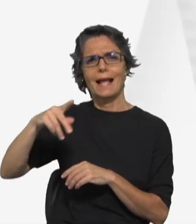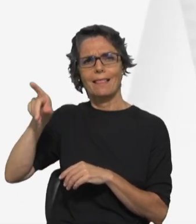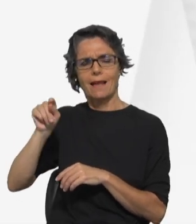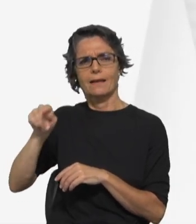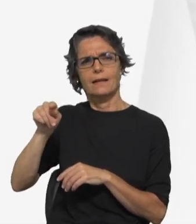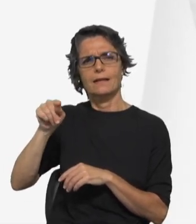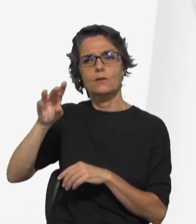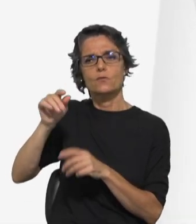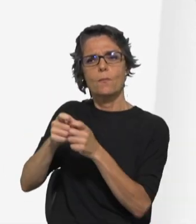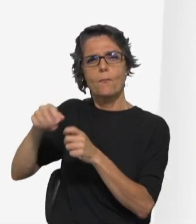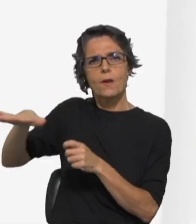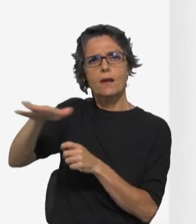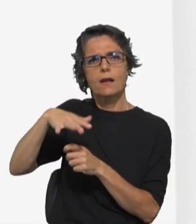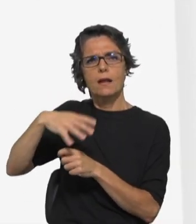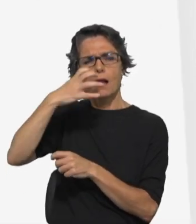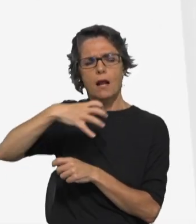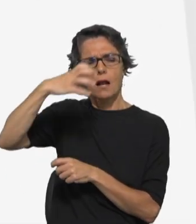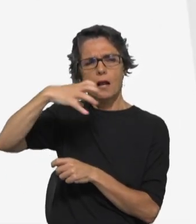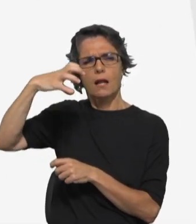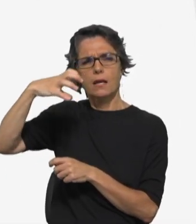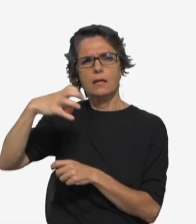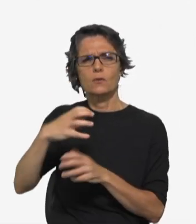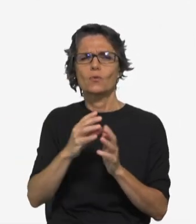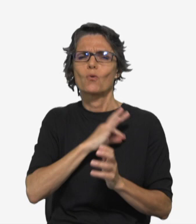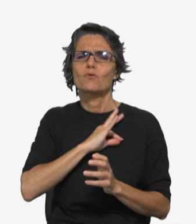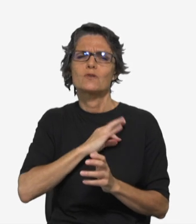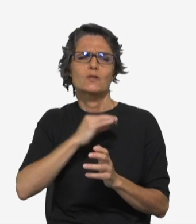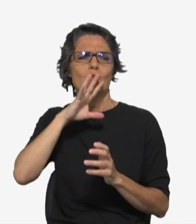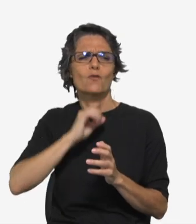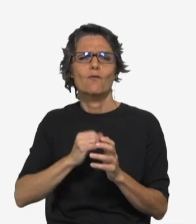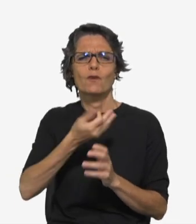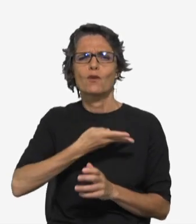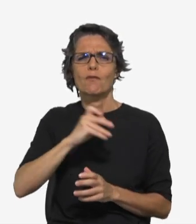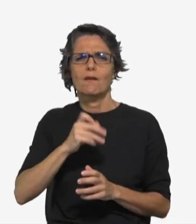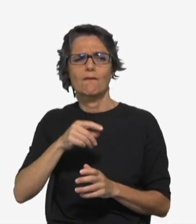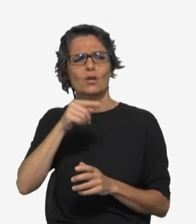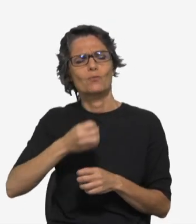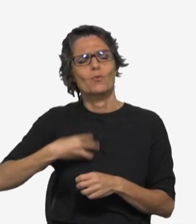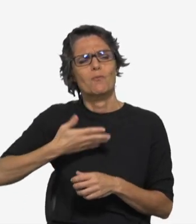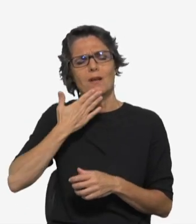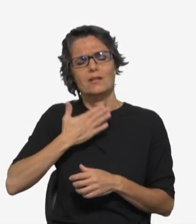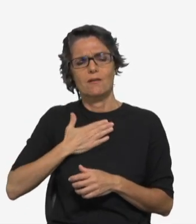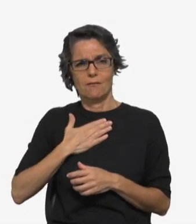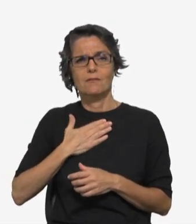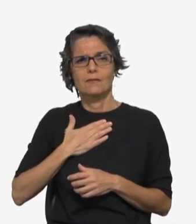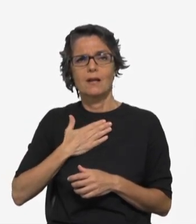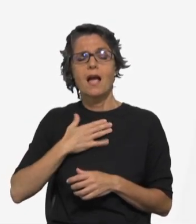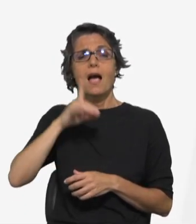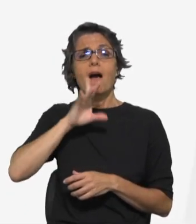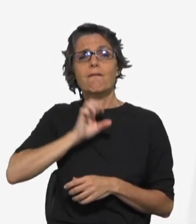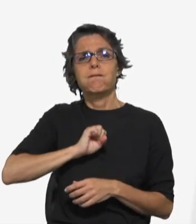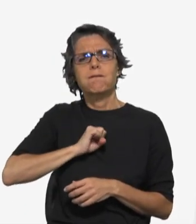daqueles arredores, começou a gritar: Senhor, filho de David, tem compaixão de mim. Minha filha